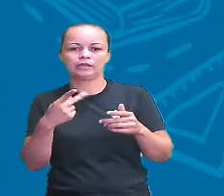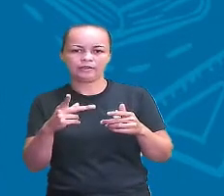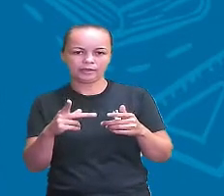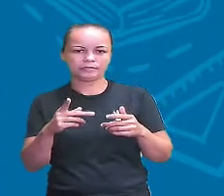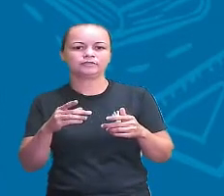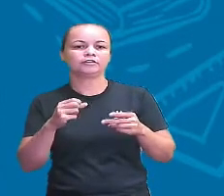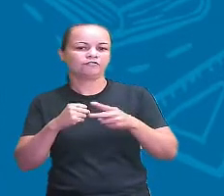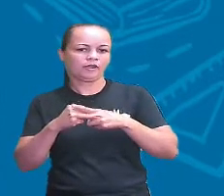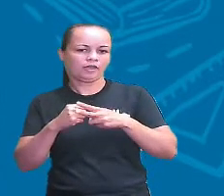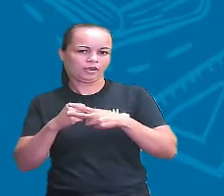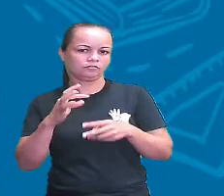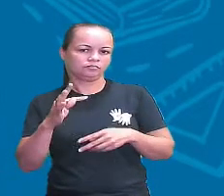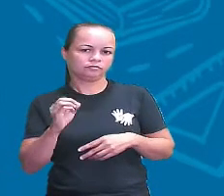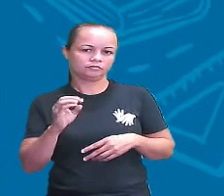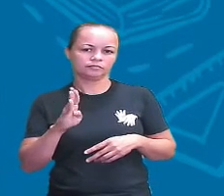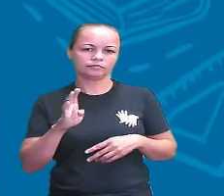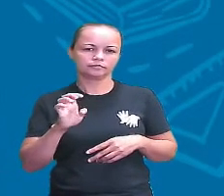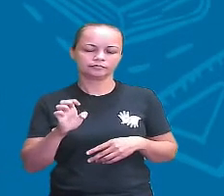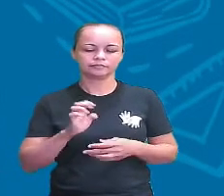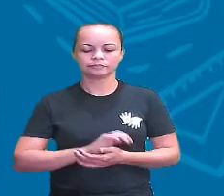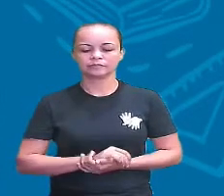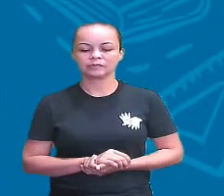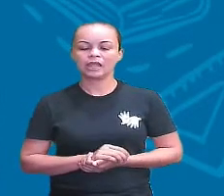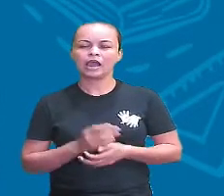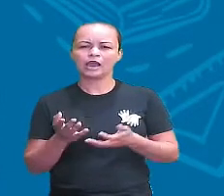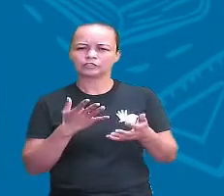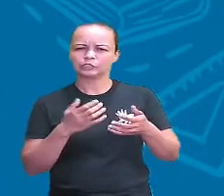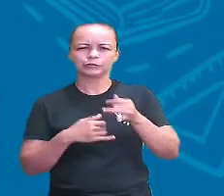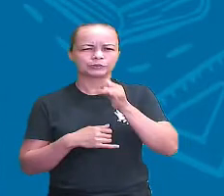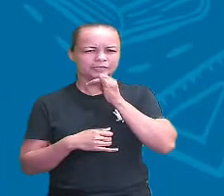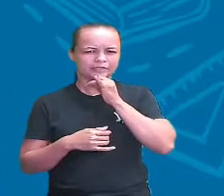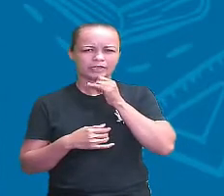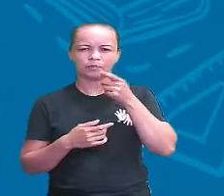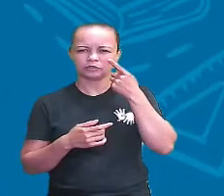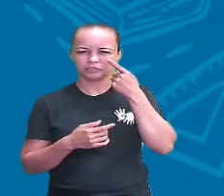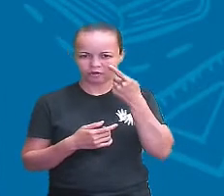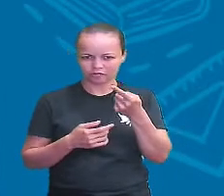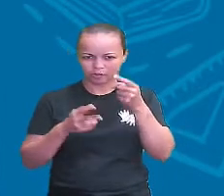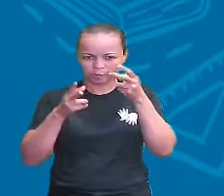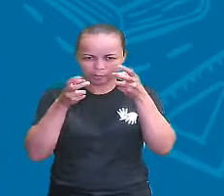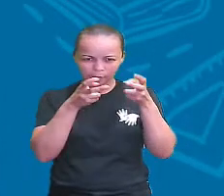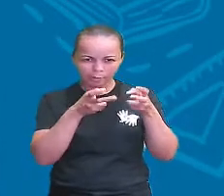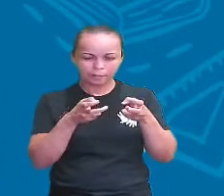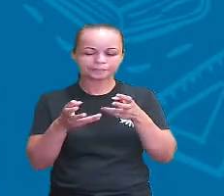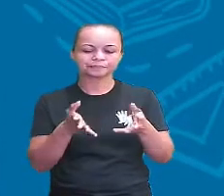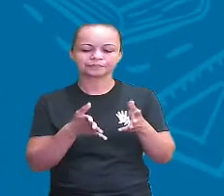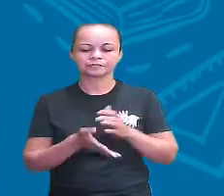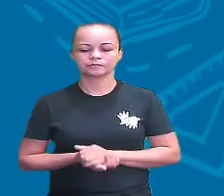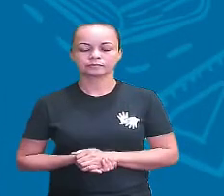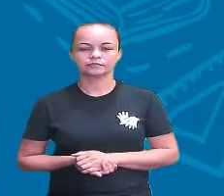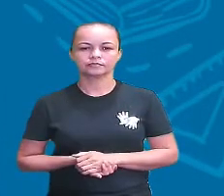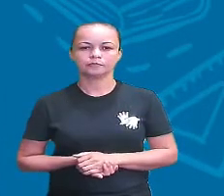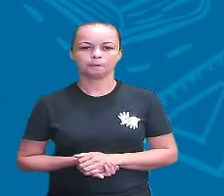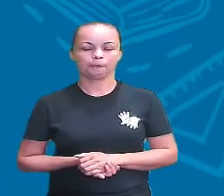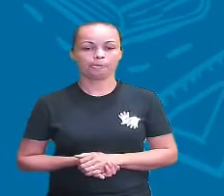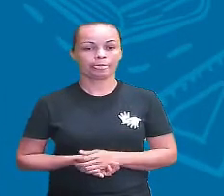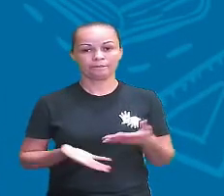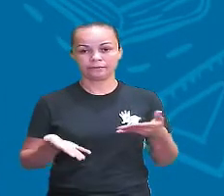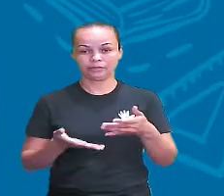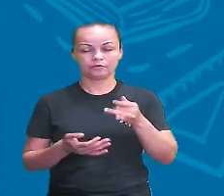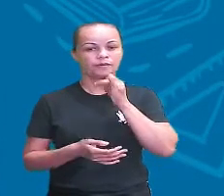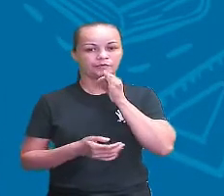verbo to be, ok? A gente vai conferir direitinho nos exemplos. Bom, seguimos, né? Exemplos aí